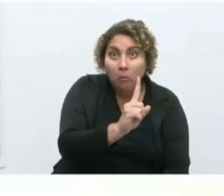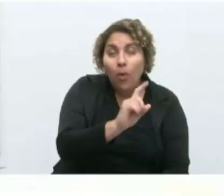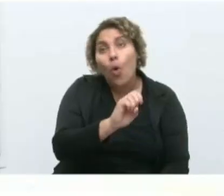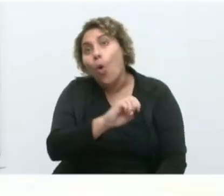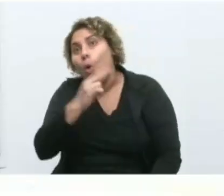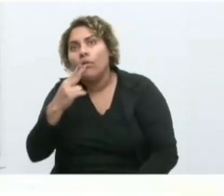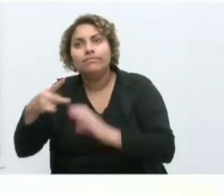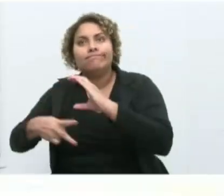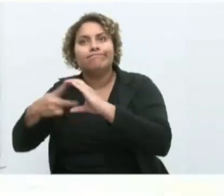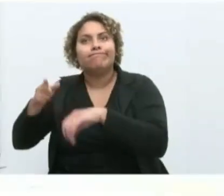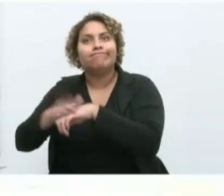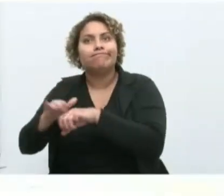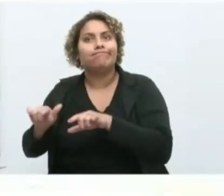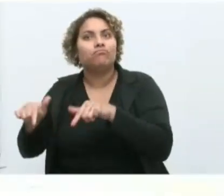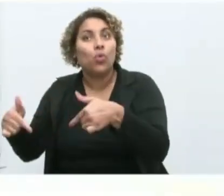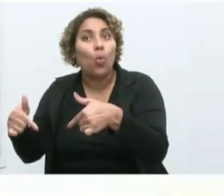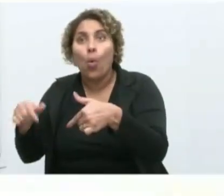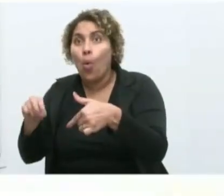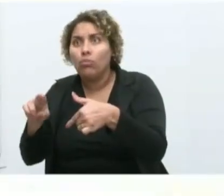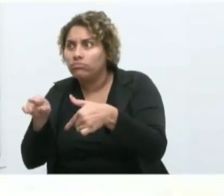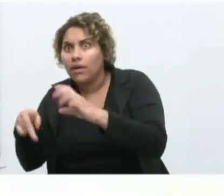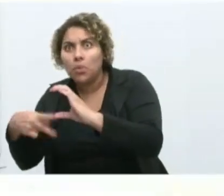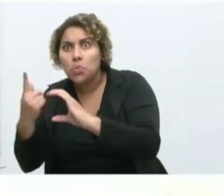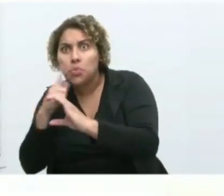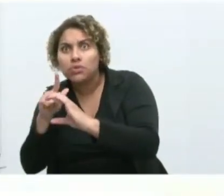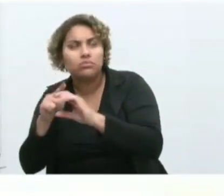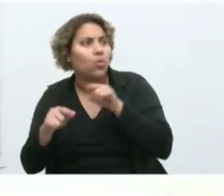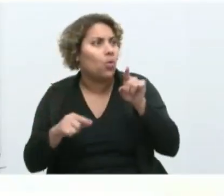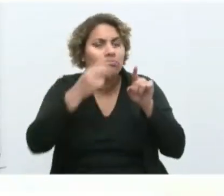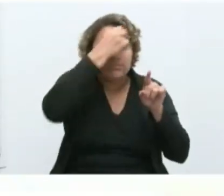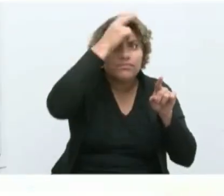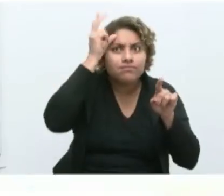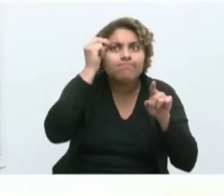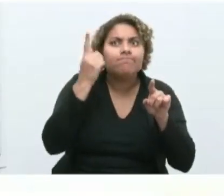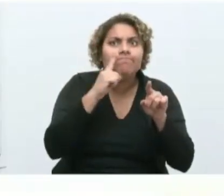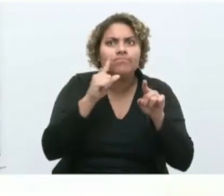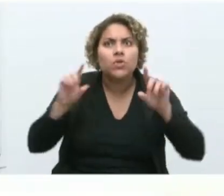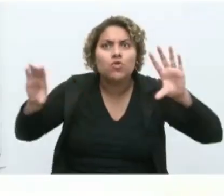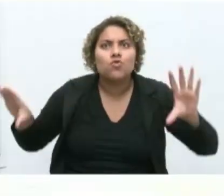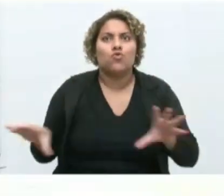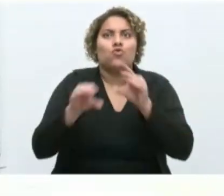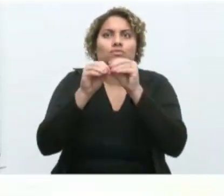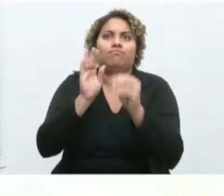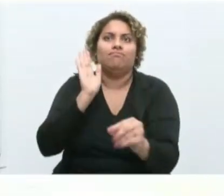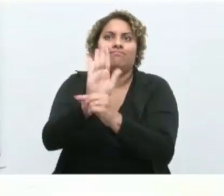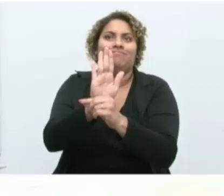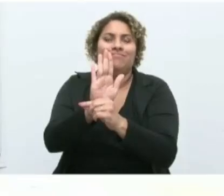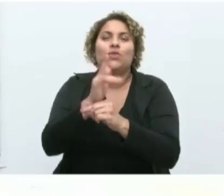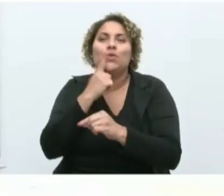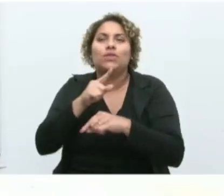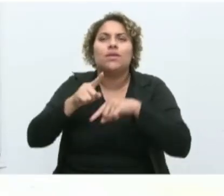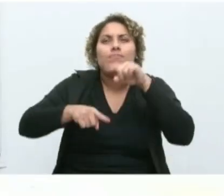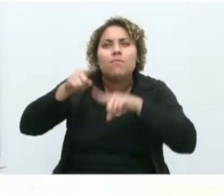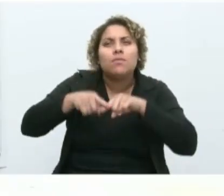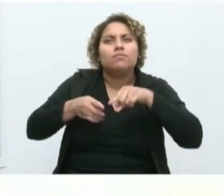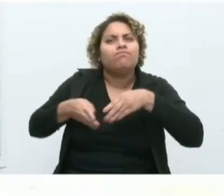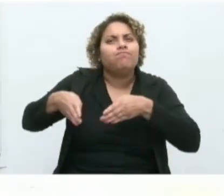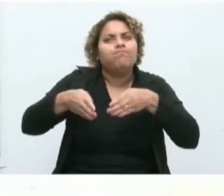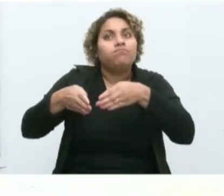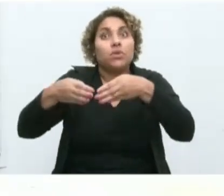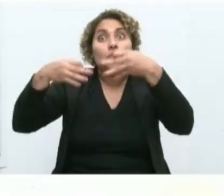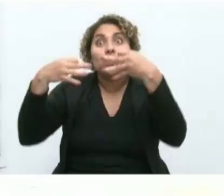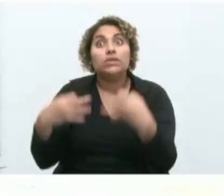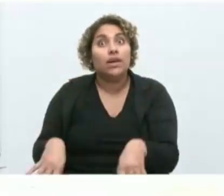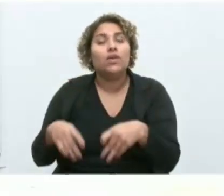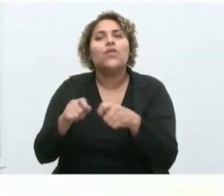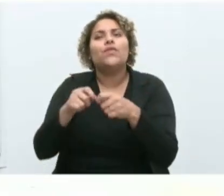porque talvez também, mesmo que a gente empenhe recurso para fazer o equipamento da forma que a gente entende que deva ser feito,